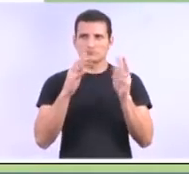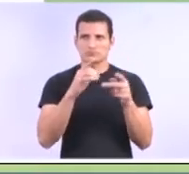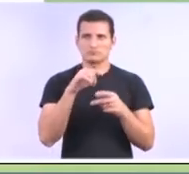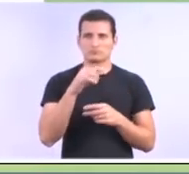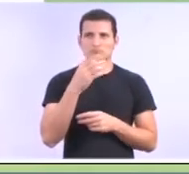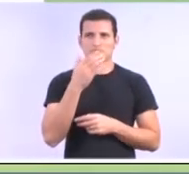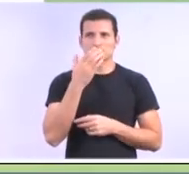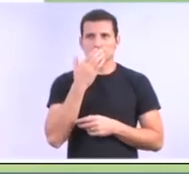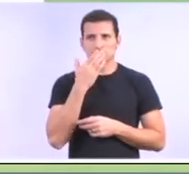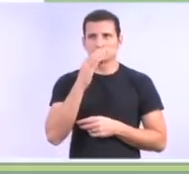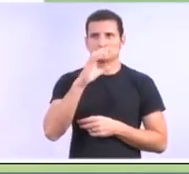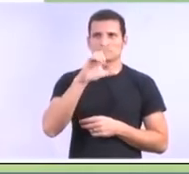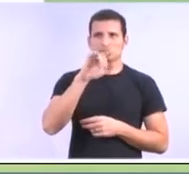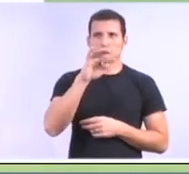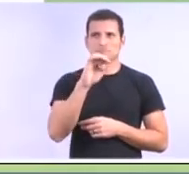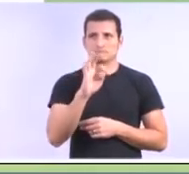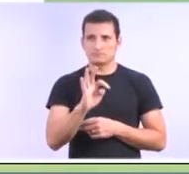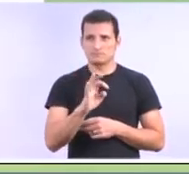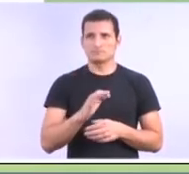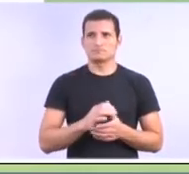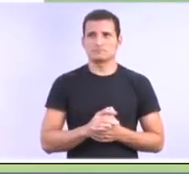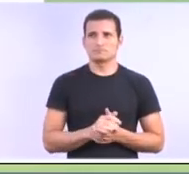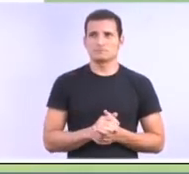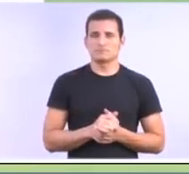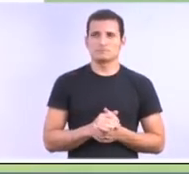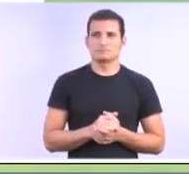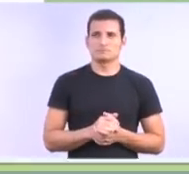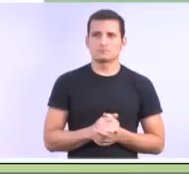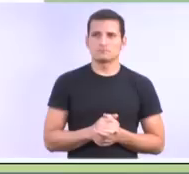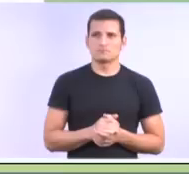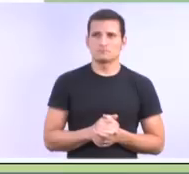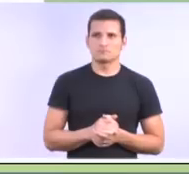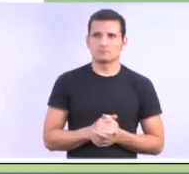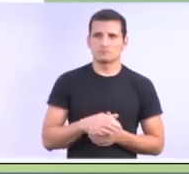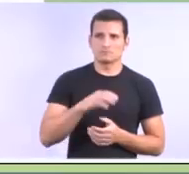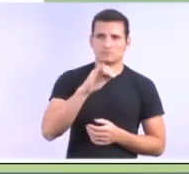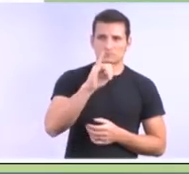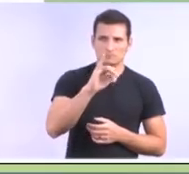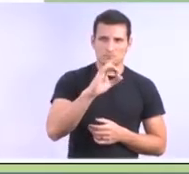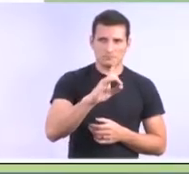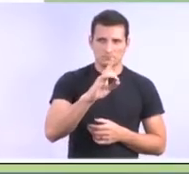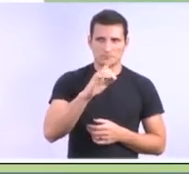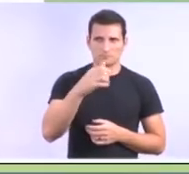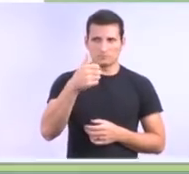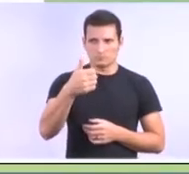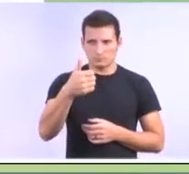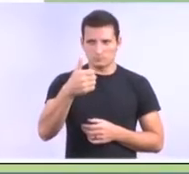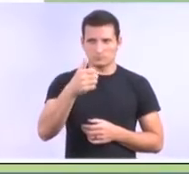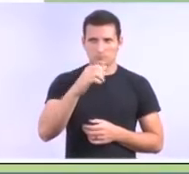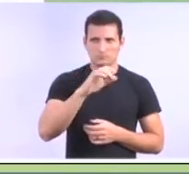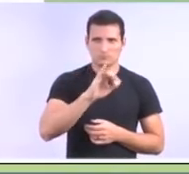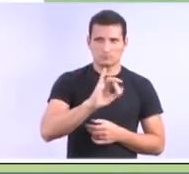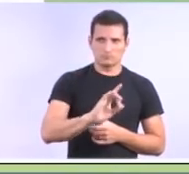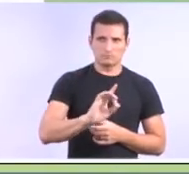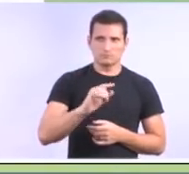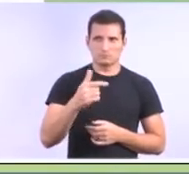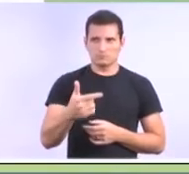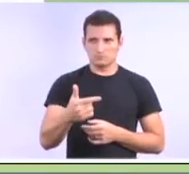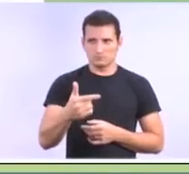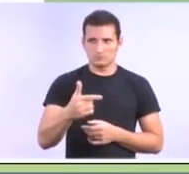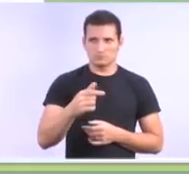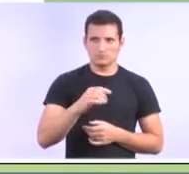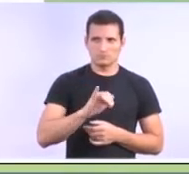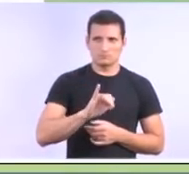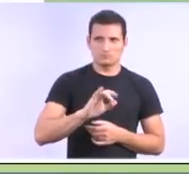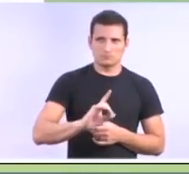eu sou obrigado, no caso, o ID do primeiro C1, o ID do segundo 2 e o ID do terceiro